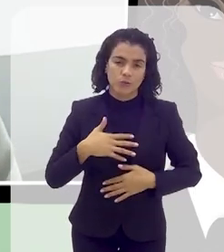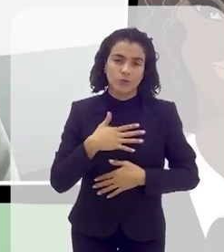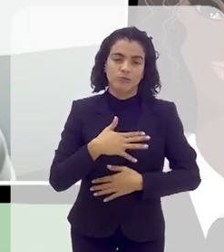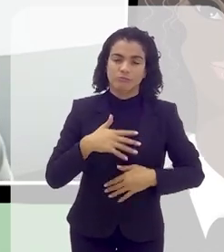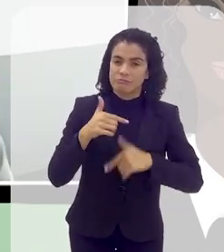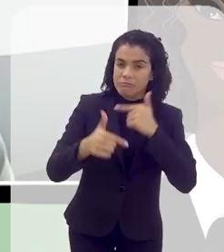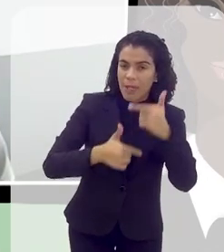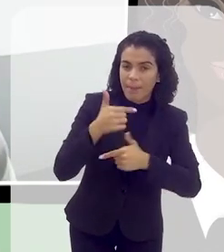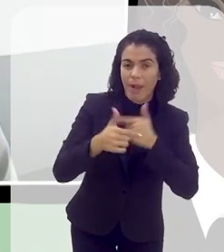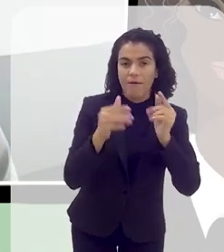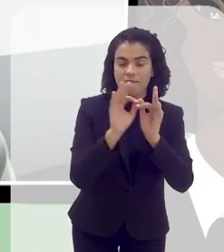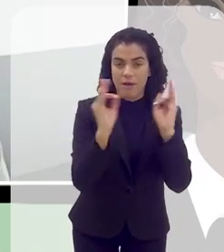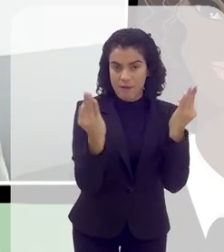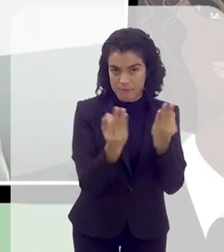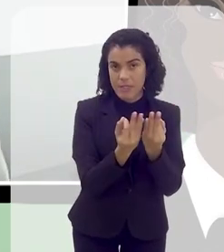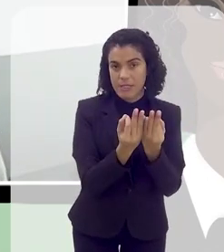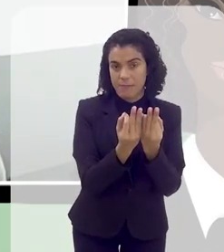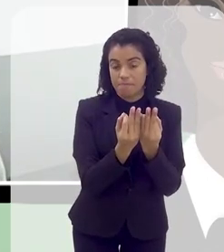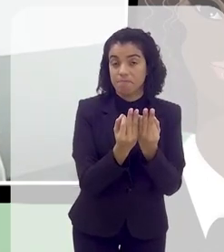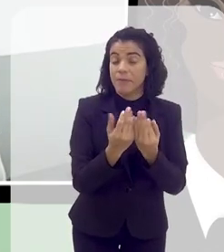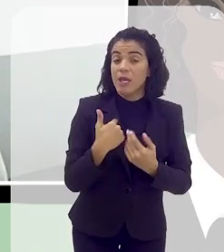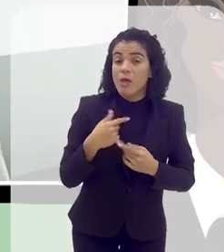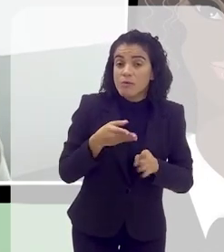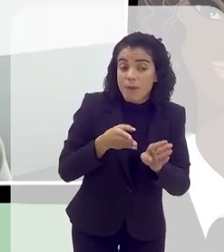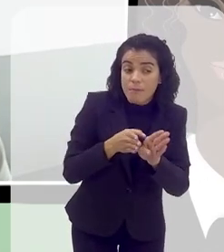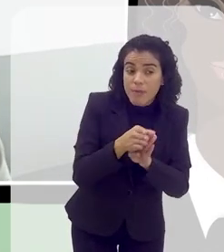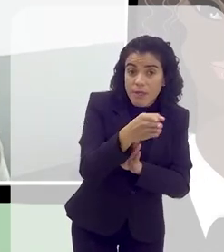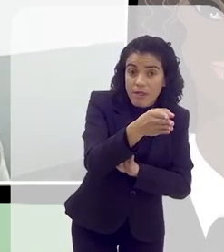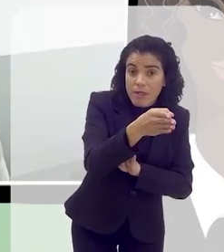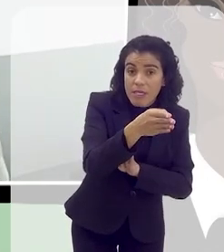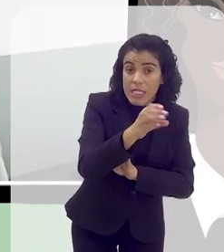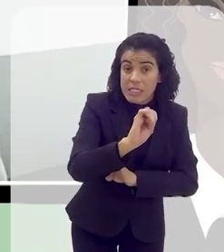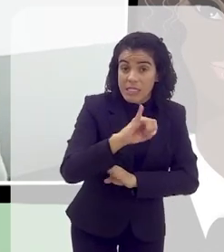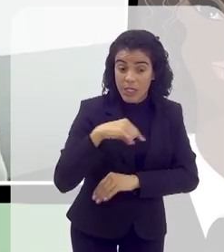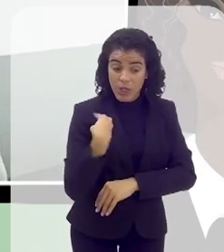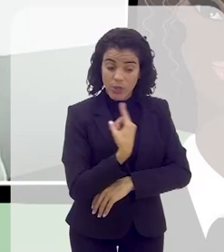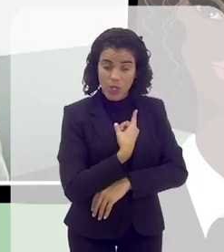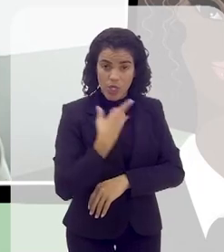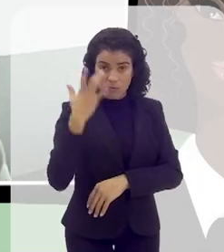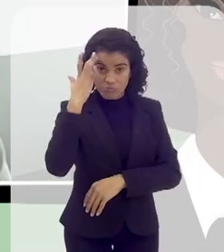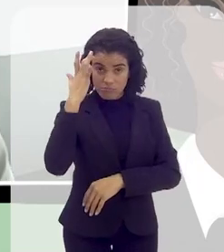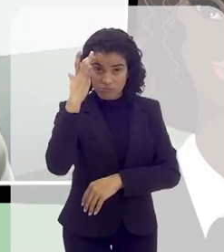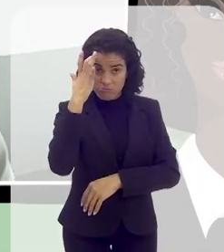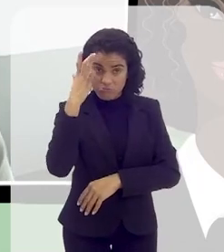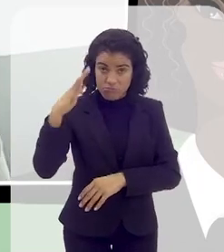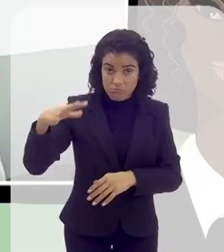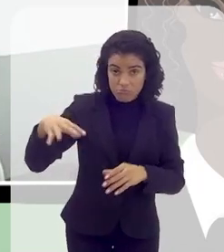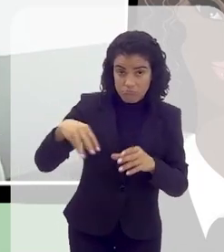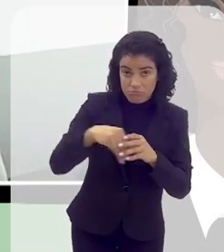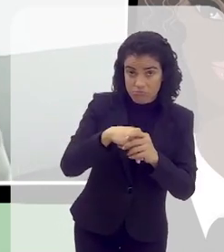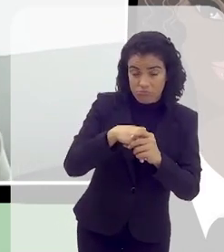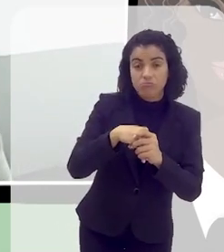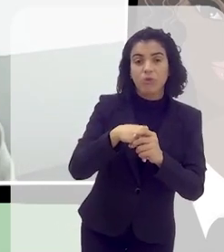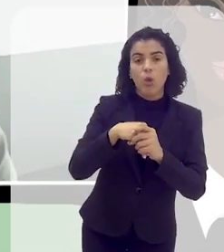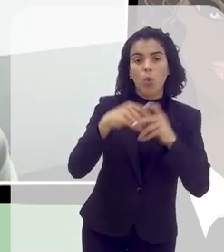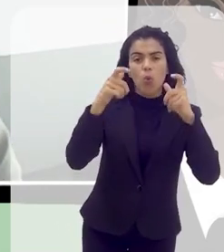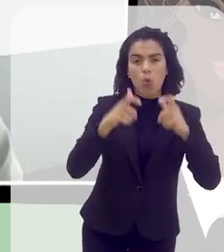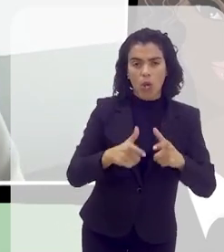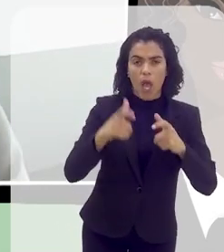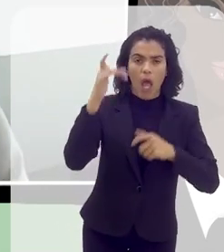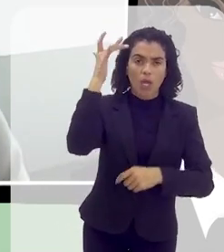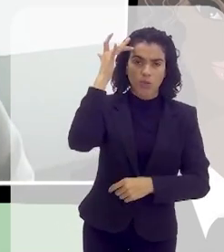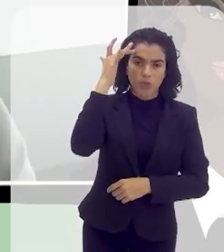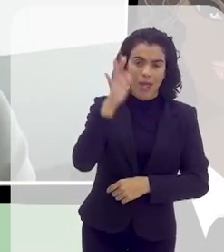Aqui eu trabalho com família, com casais também, e eu gosto sempre de dizer para eles o seguinte: se nós adultos ocupássemos o nosso lugar